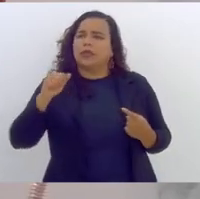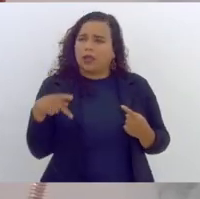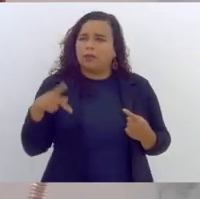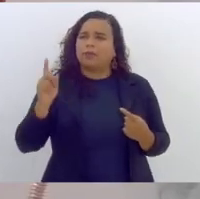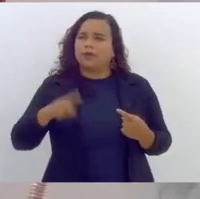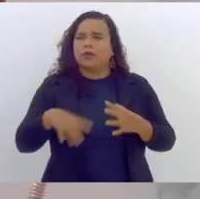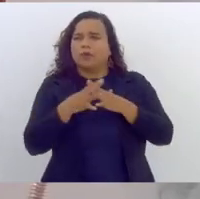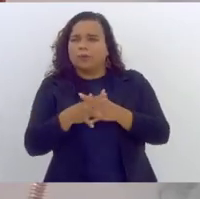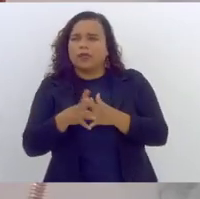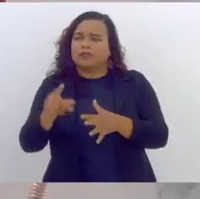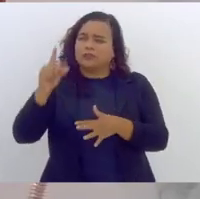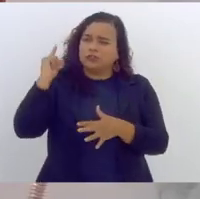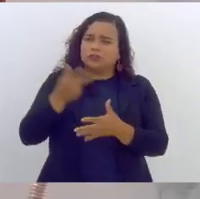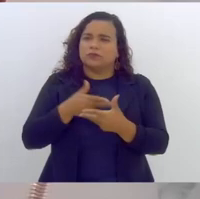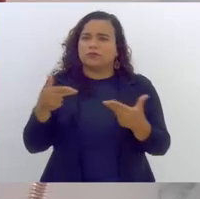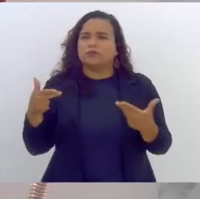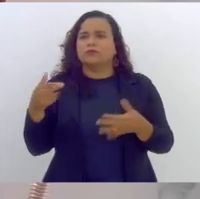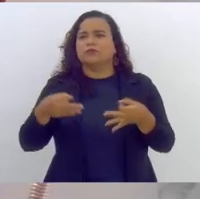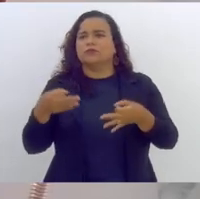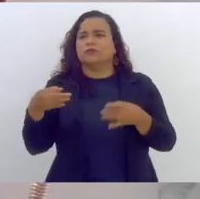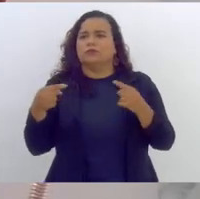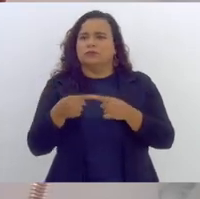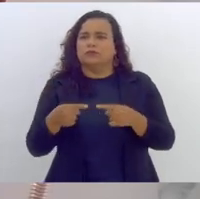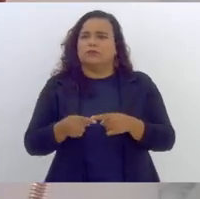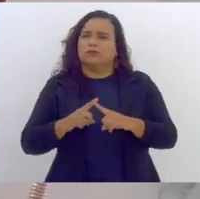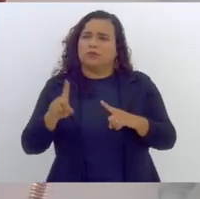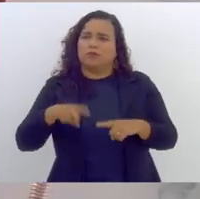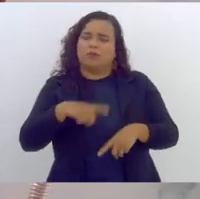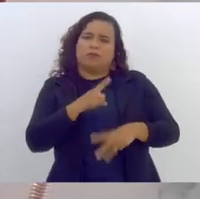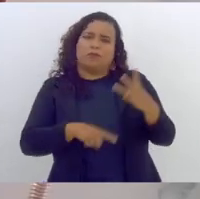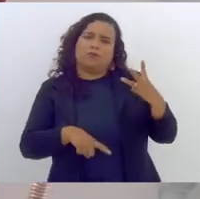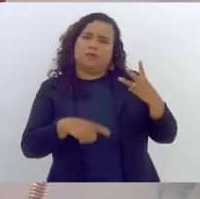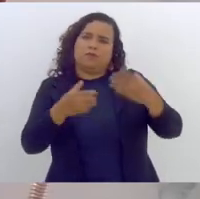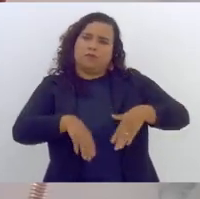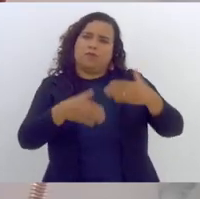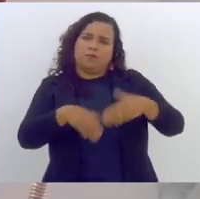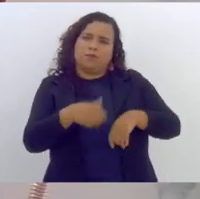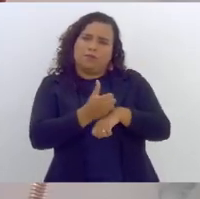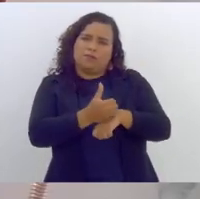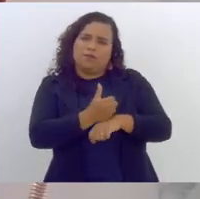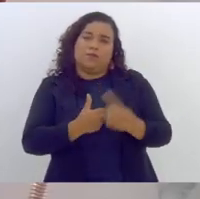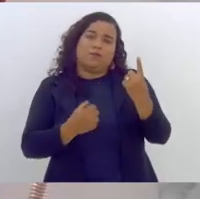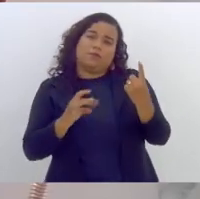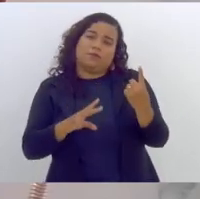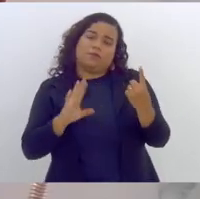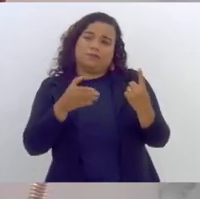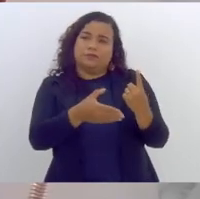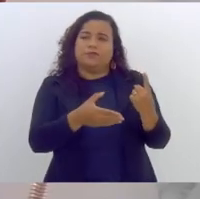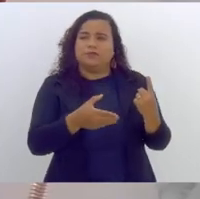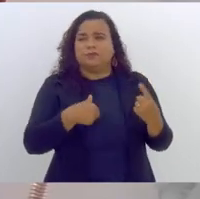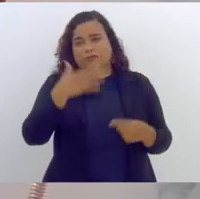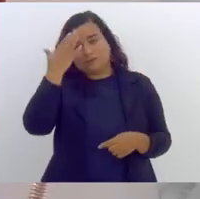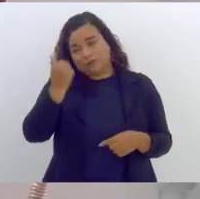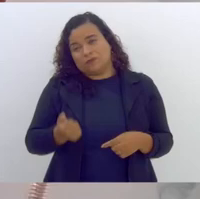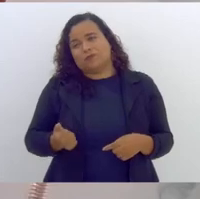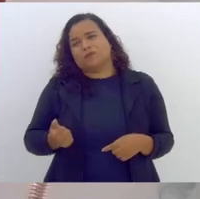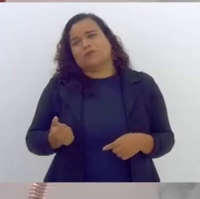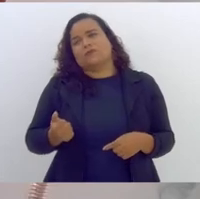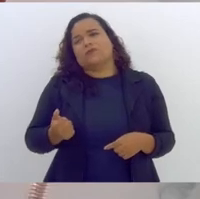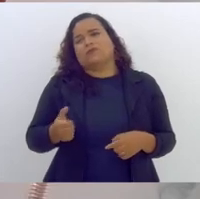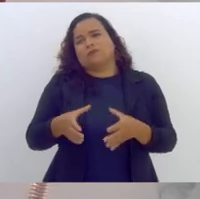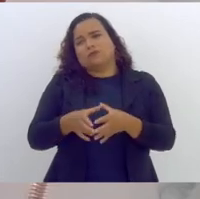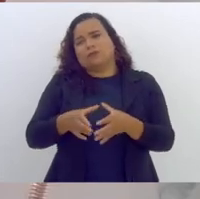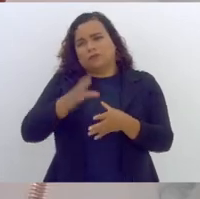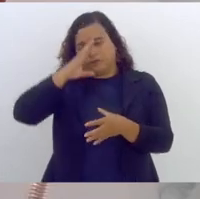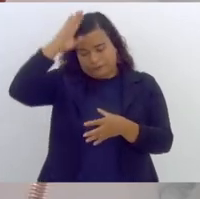que seja complexo antigo muito judicializado são três concursos para uma carreira só também eu entendo que tanto o corpo de